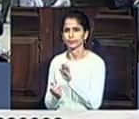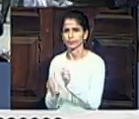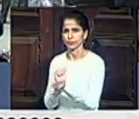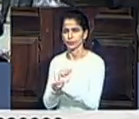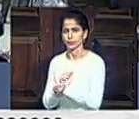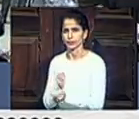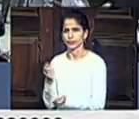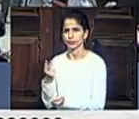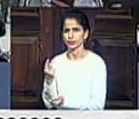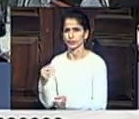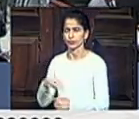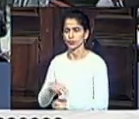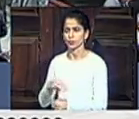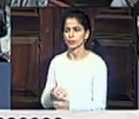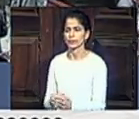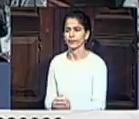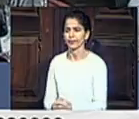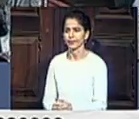minutos.